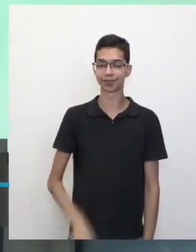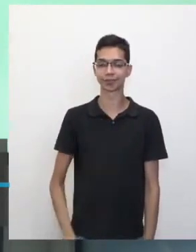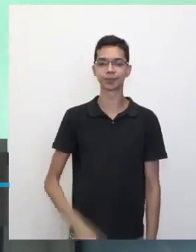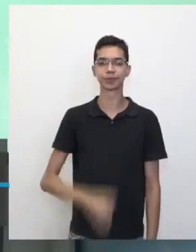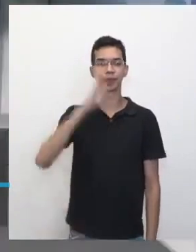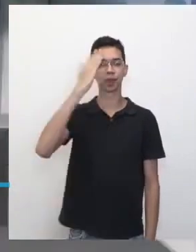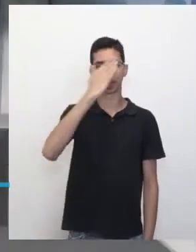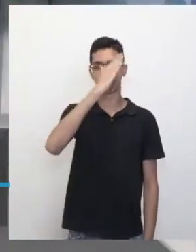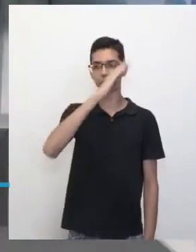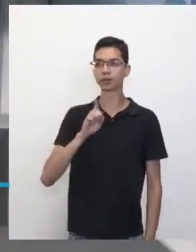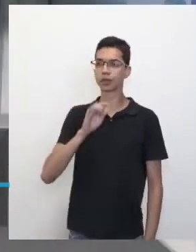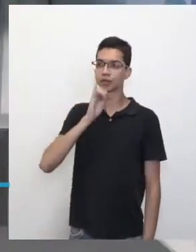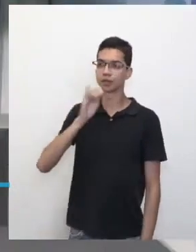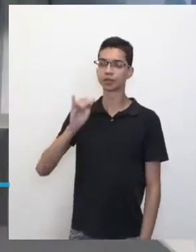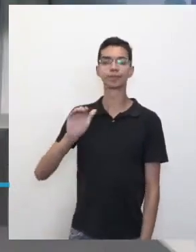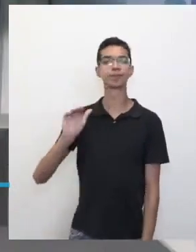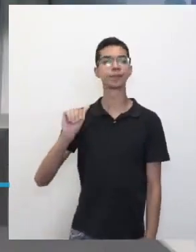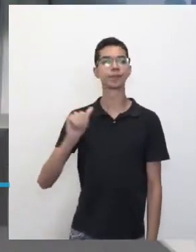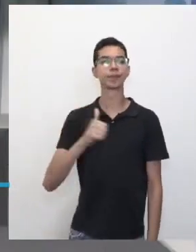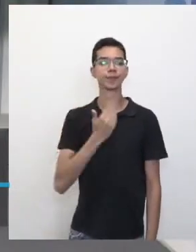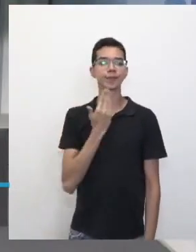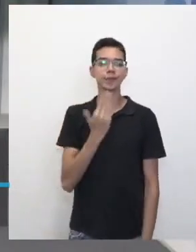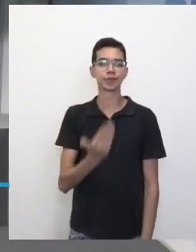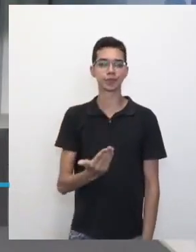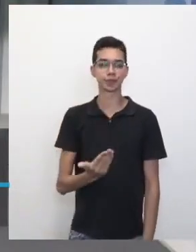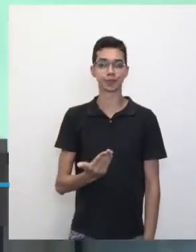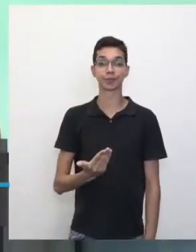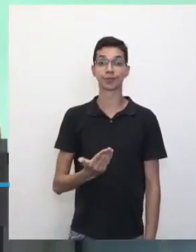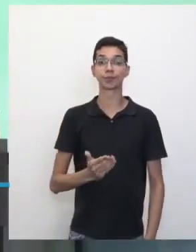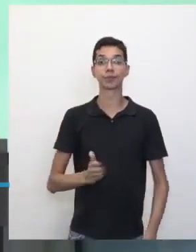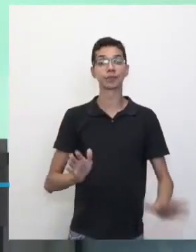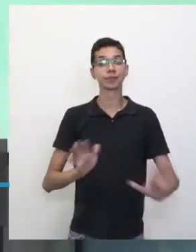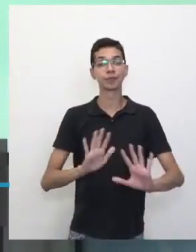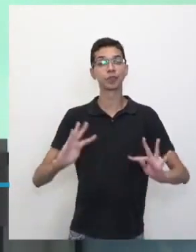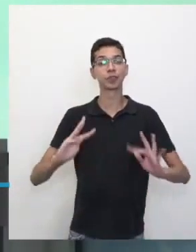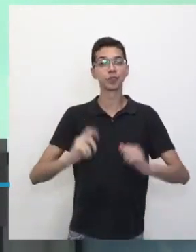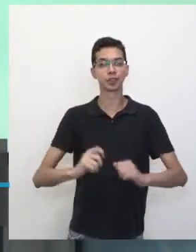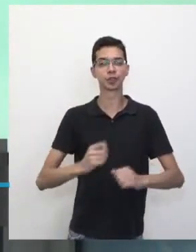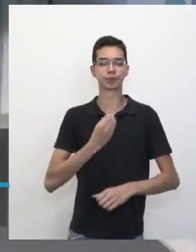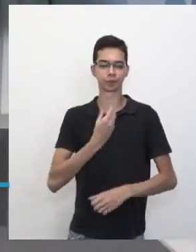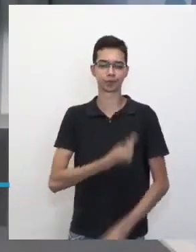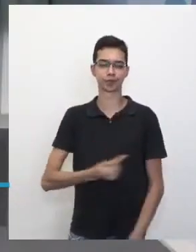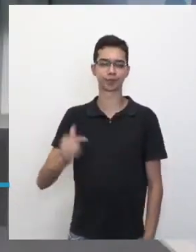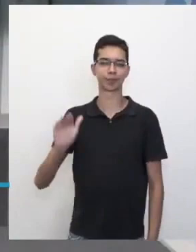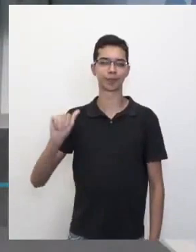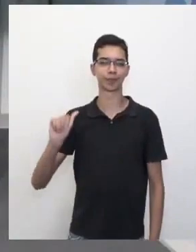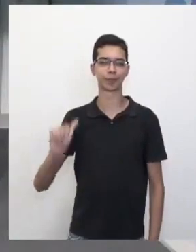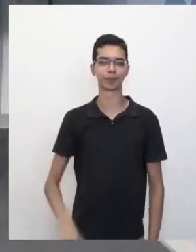bye. That's it. Good night. Thank you for watching. Good night, everybody. Have a nice weekend. Bye-bye.